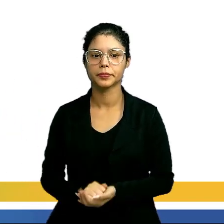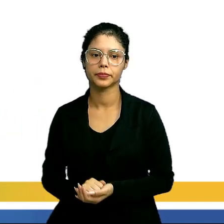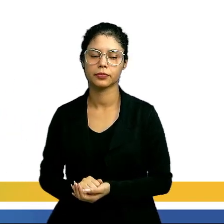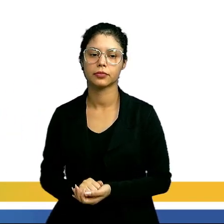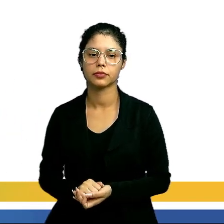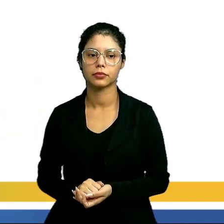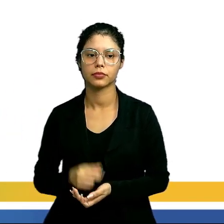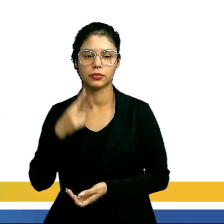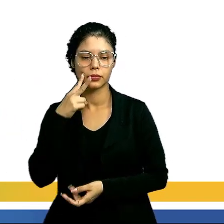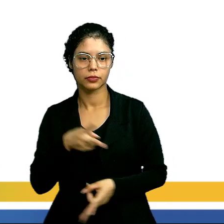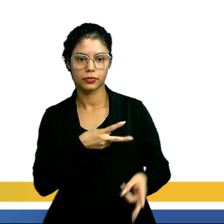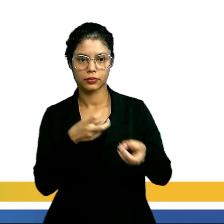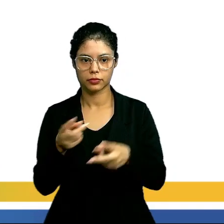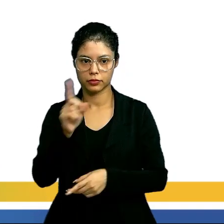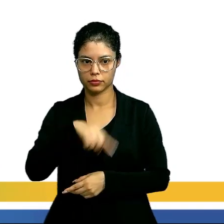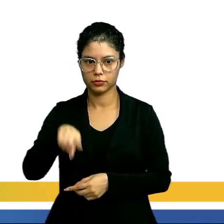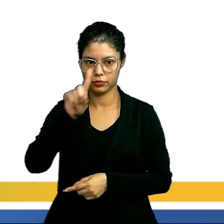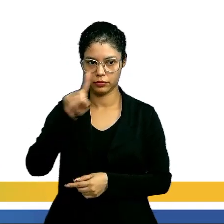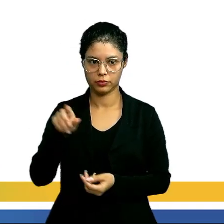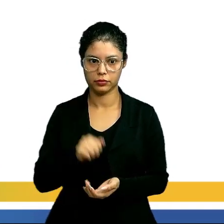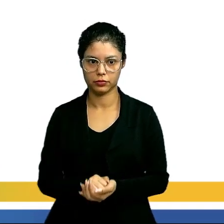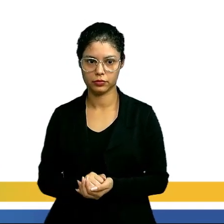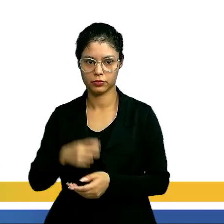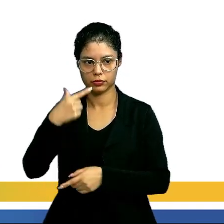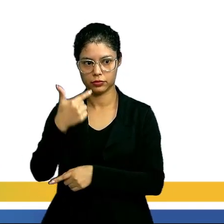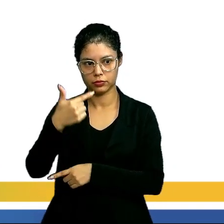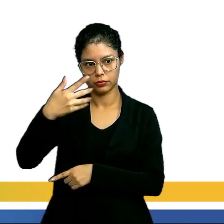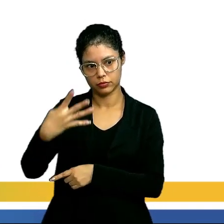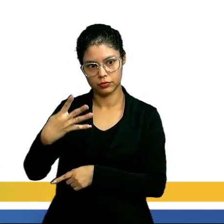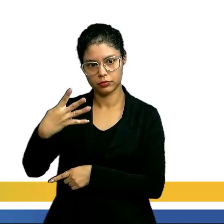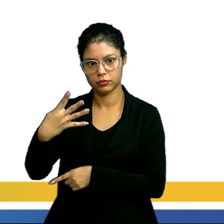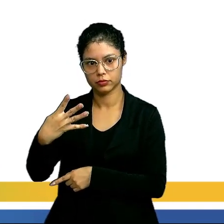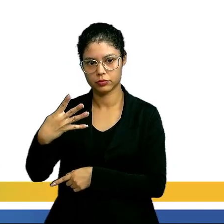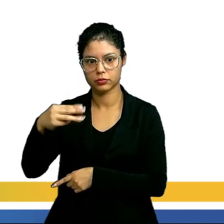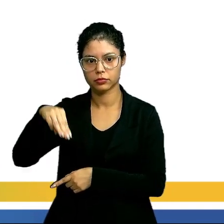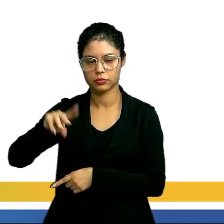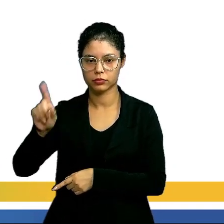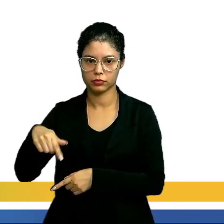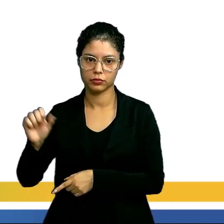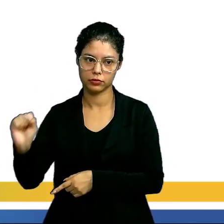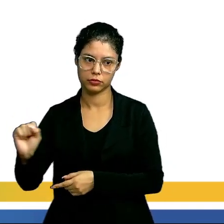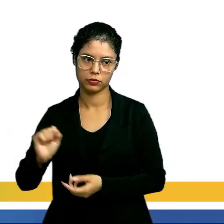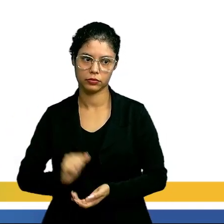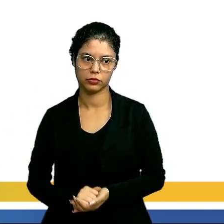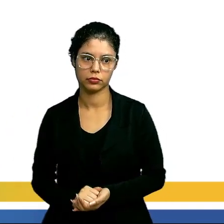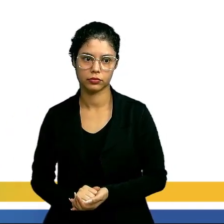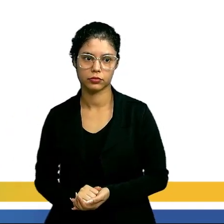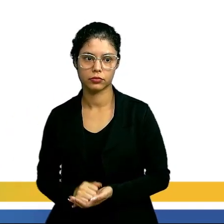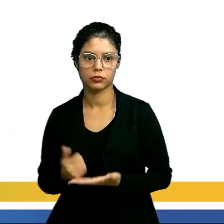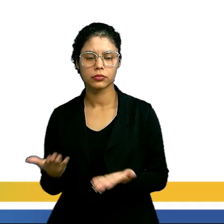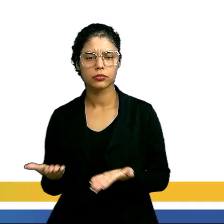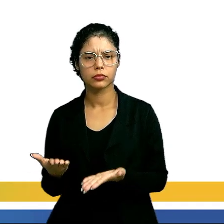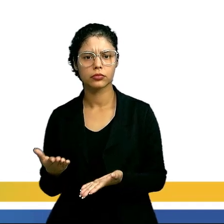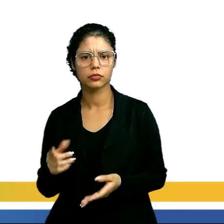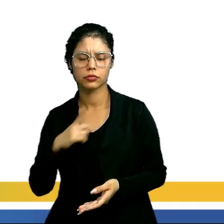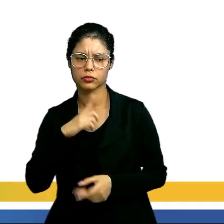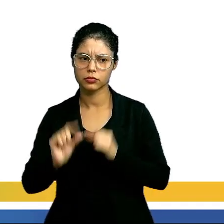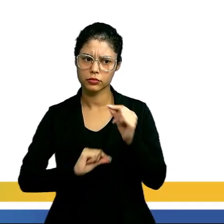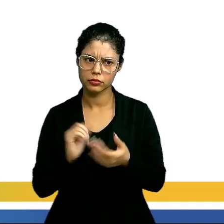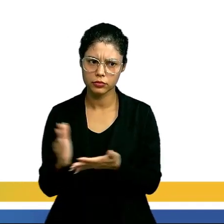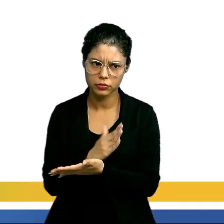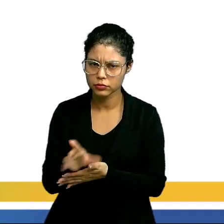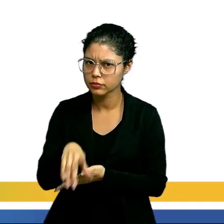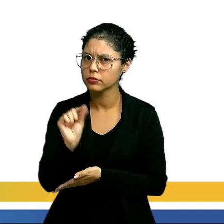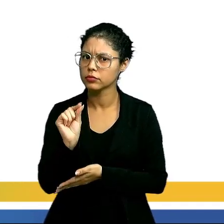configuração, a gente vai observar que essa raiz quadrada equivale a uma velocidade de 24 metros por segundo. Isso nos corresponde a